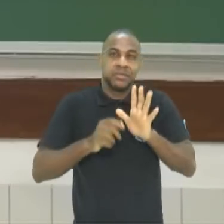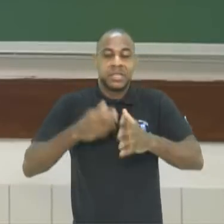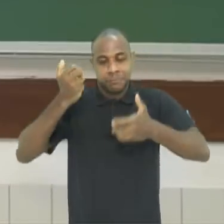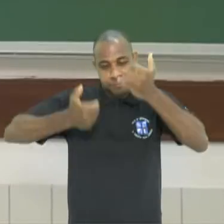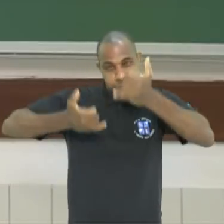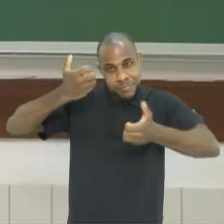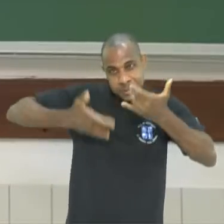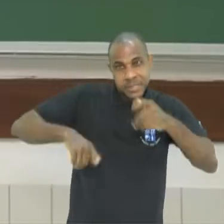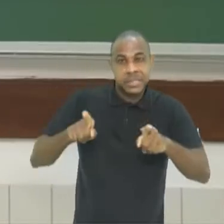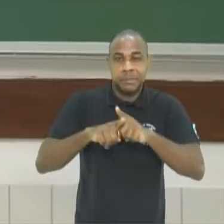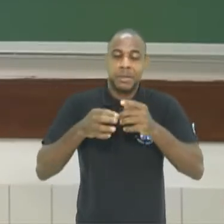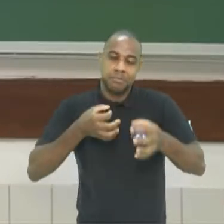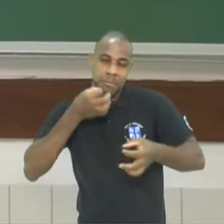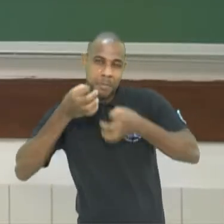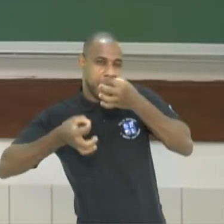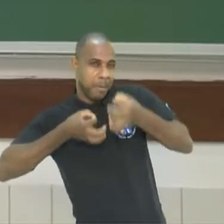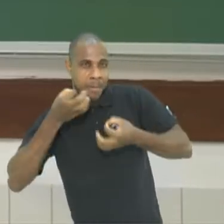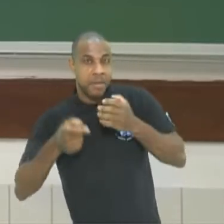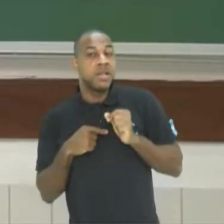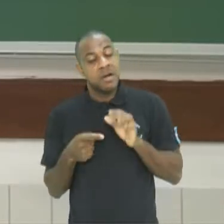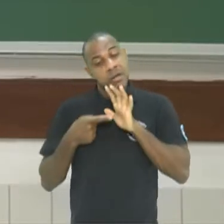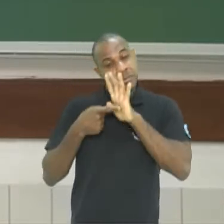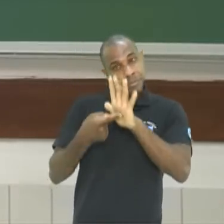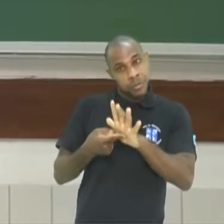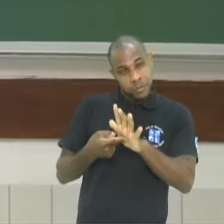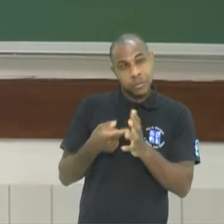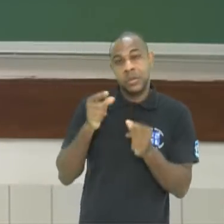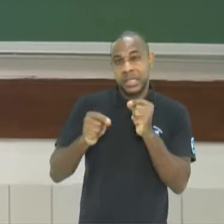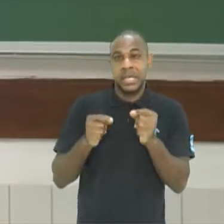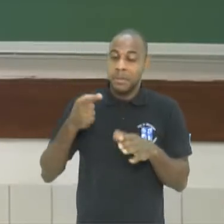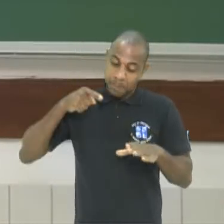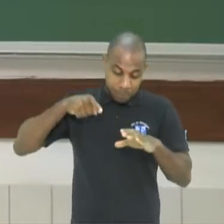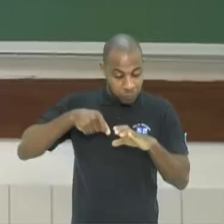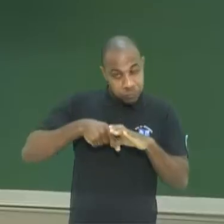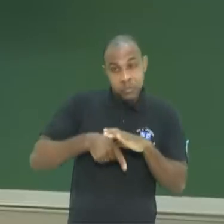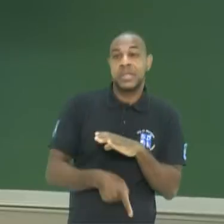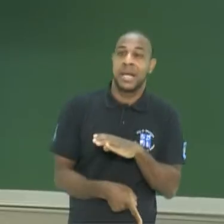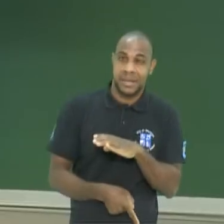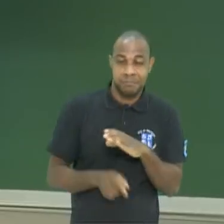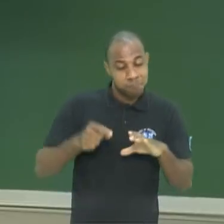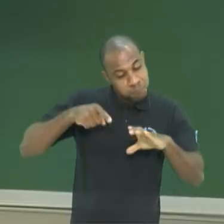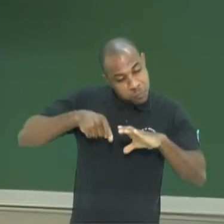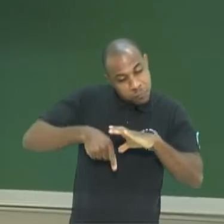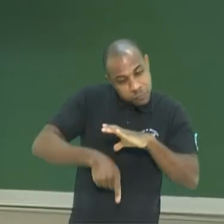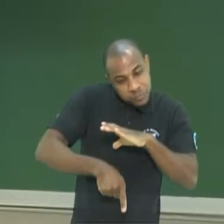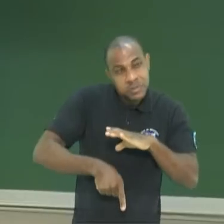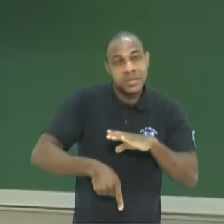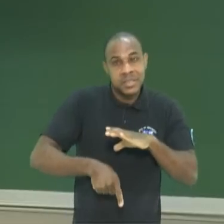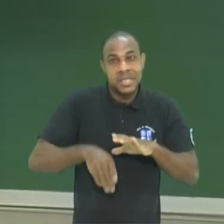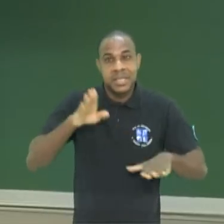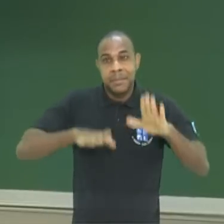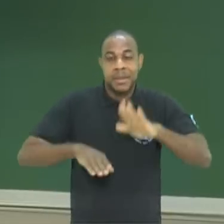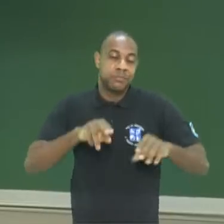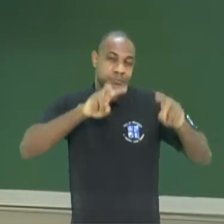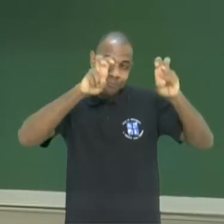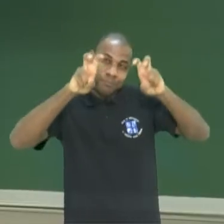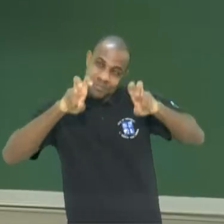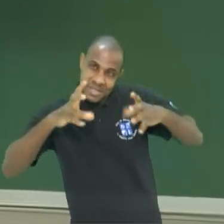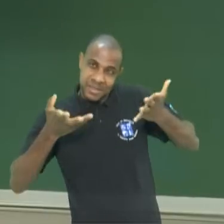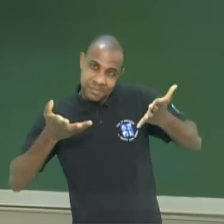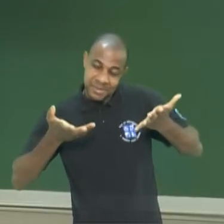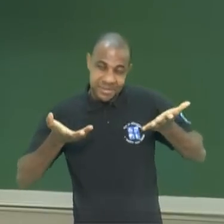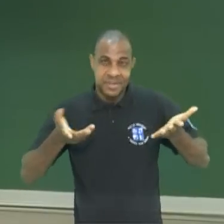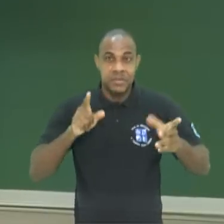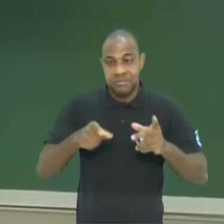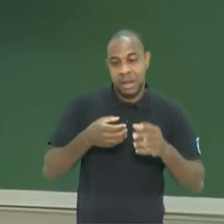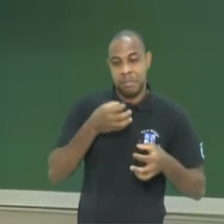argumentativo. Mas lembrando, você vai expor de uma forma mais aprofundada, certo? Um determinado assunto. E você